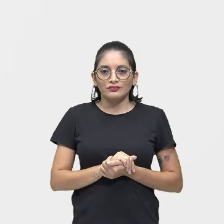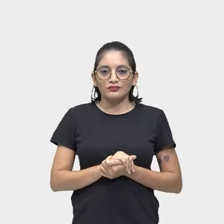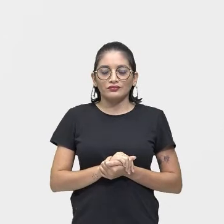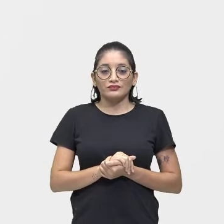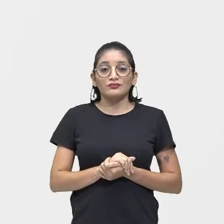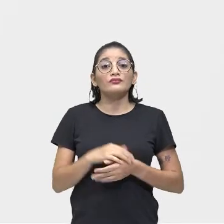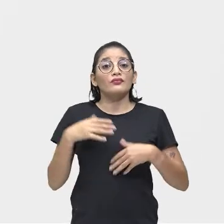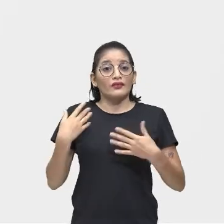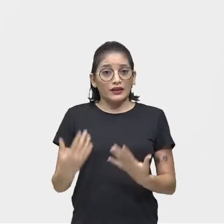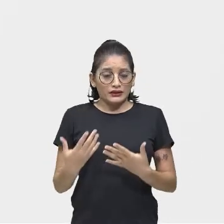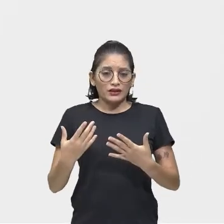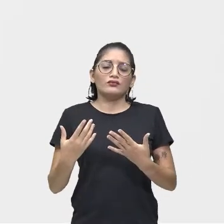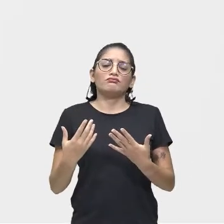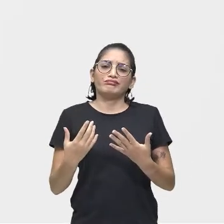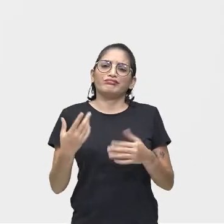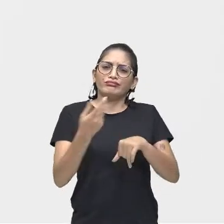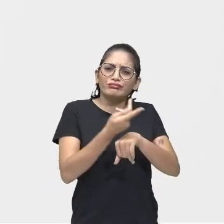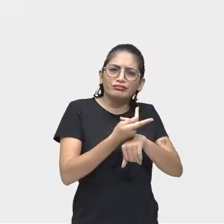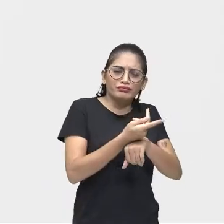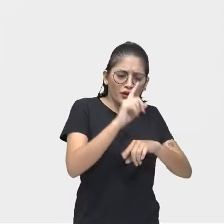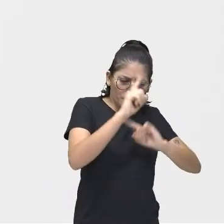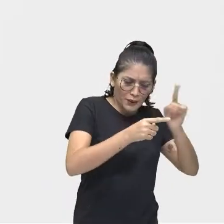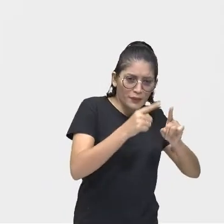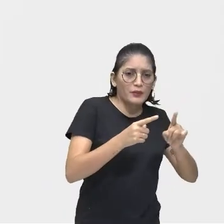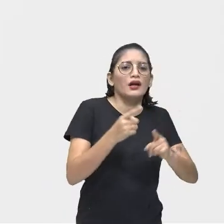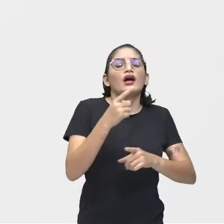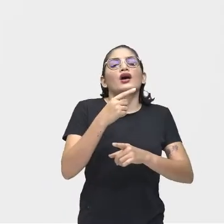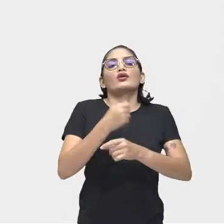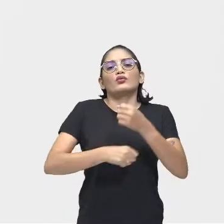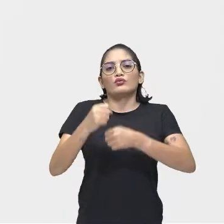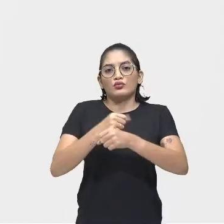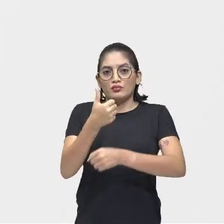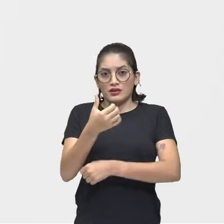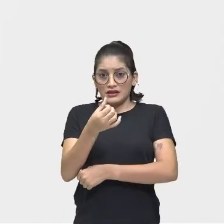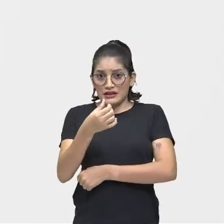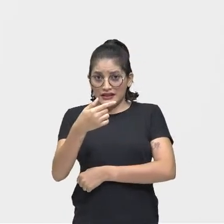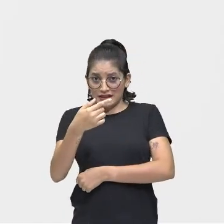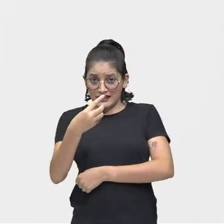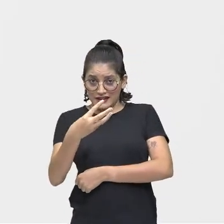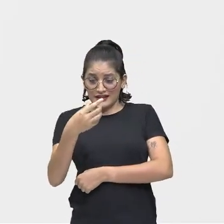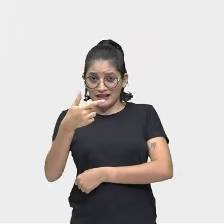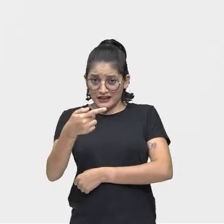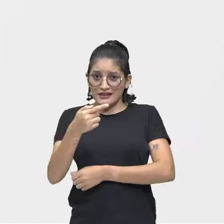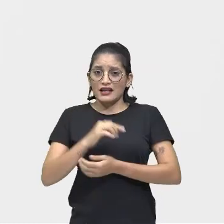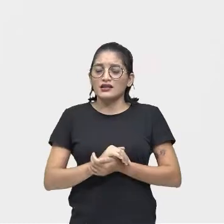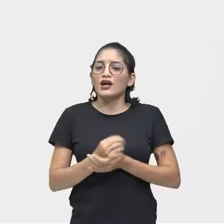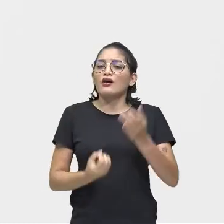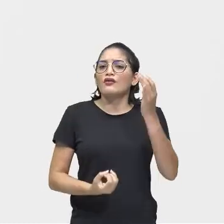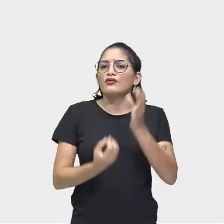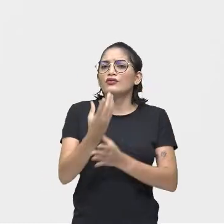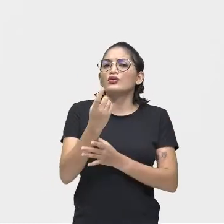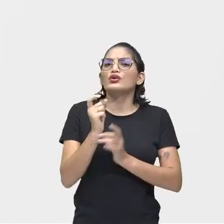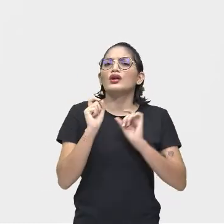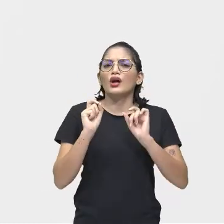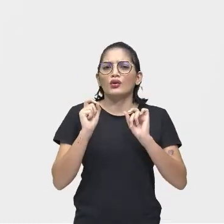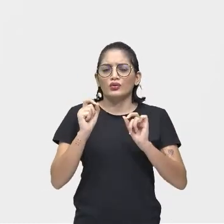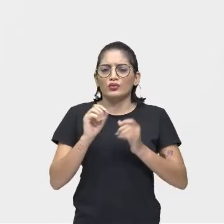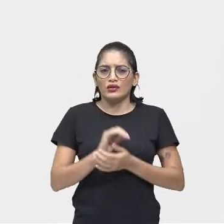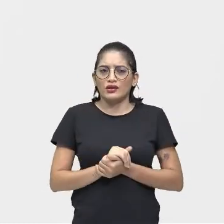Nessa expedição, a expedição lá de 1637, foi fundado o Forte do Presépio em